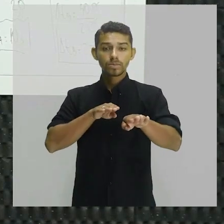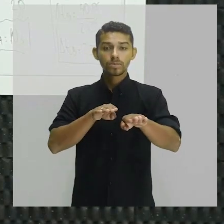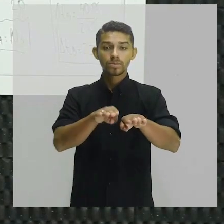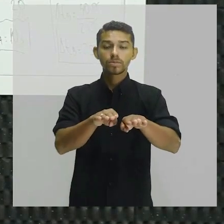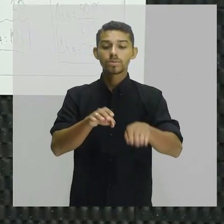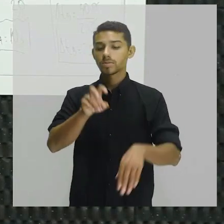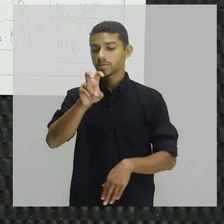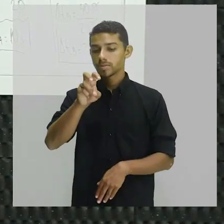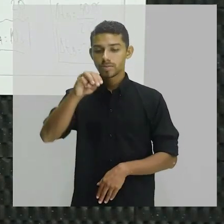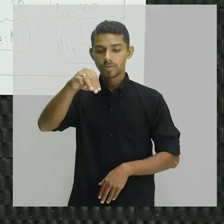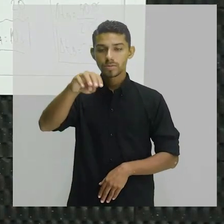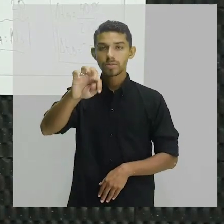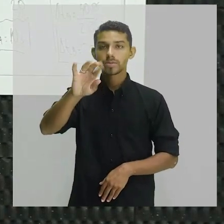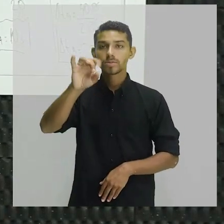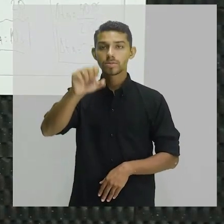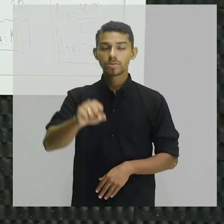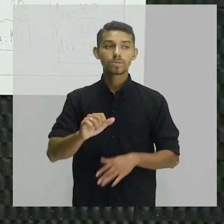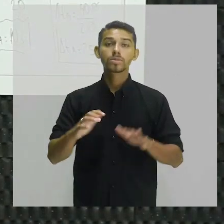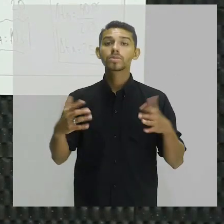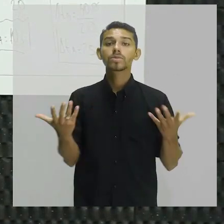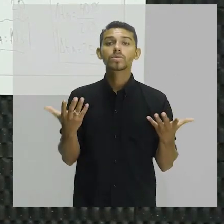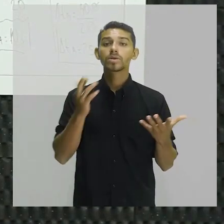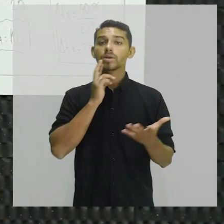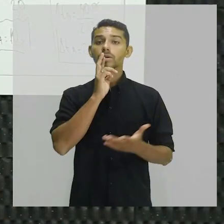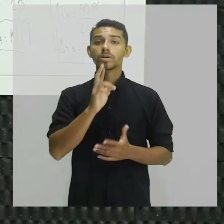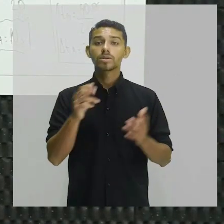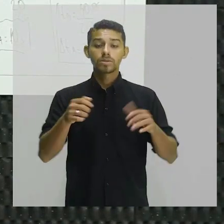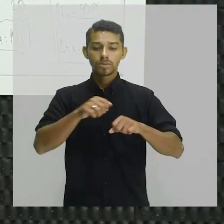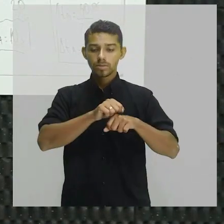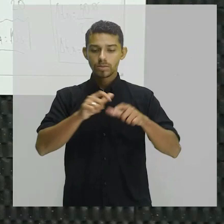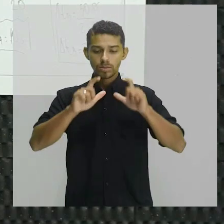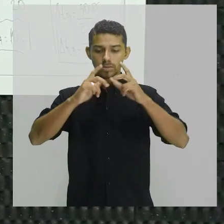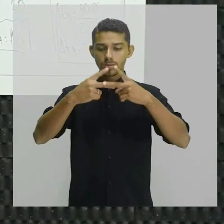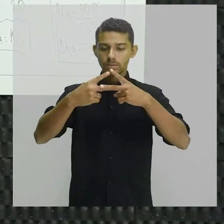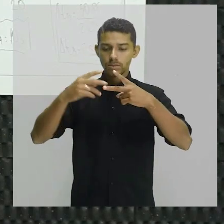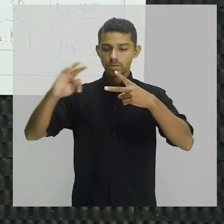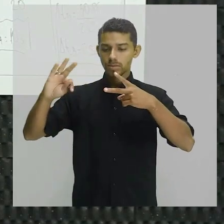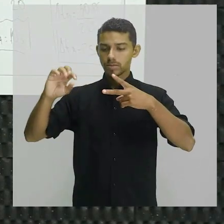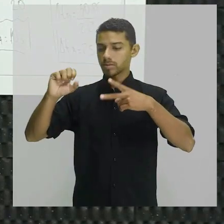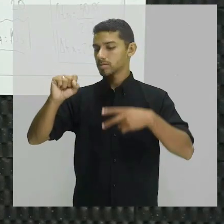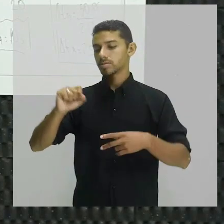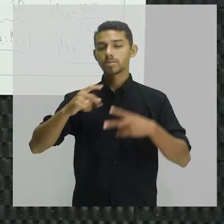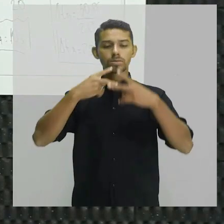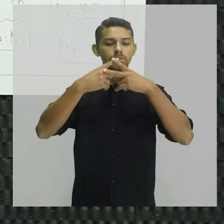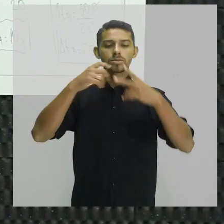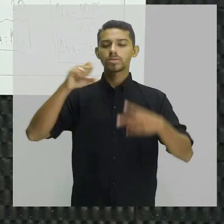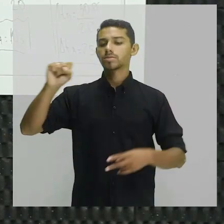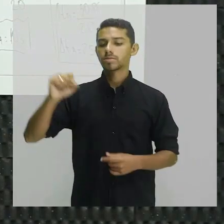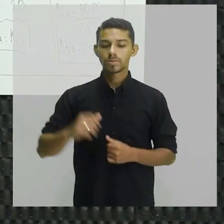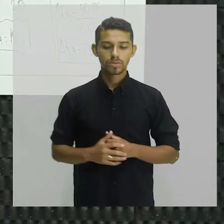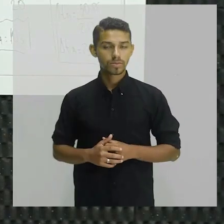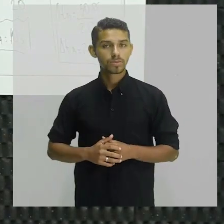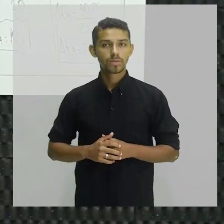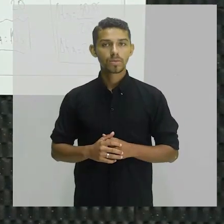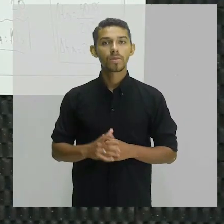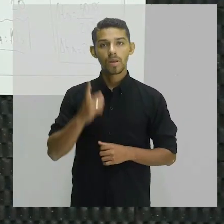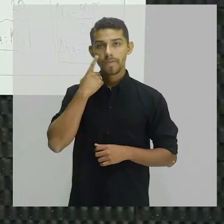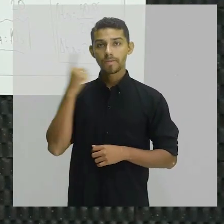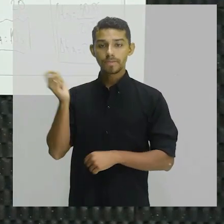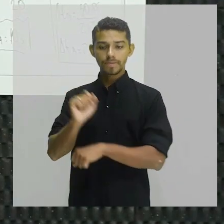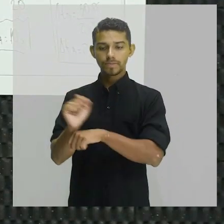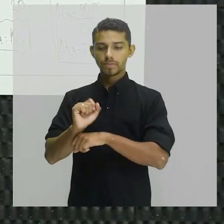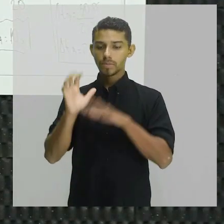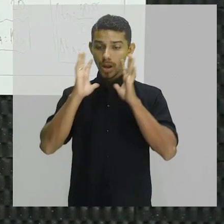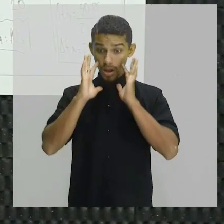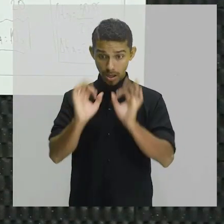5 metros, né? Então vamos ver qual foi aí o espaço em que eles percorreram, né? Então vamos ver aqui o motorista atento. O